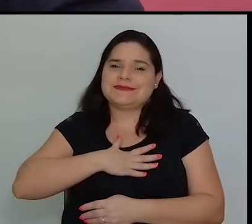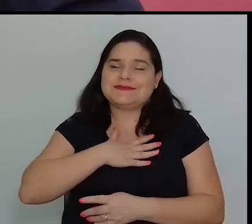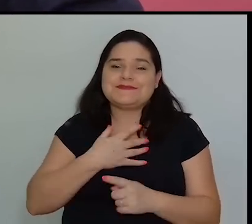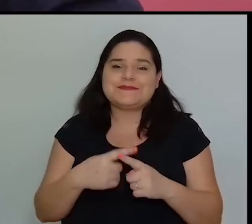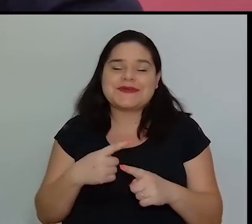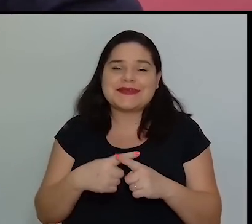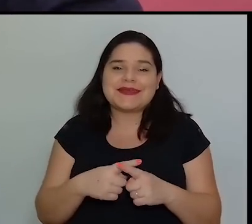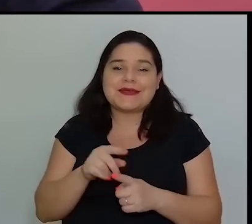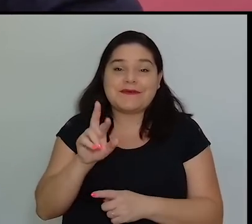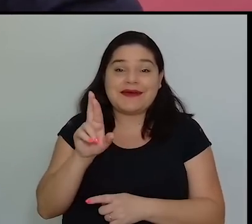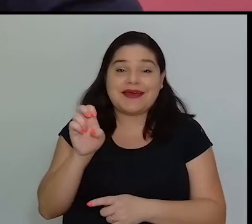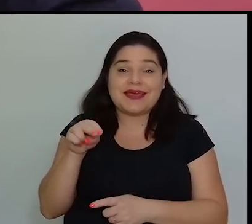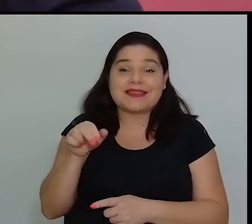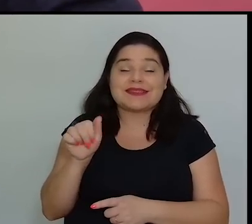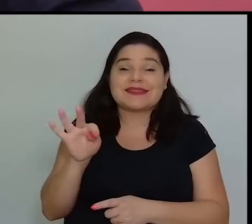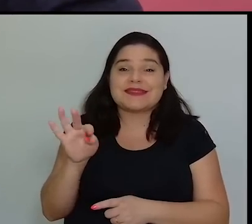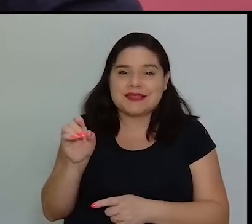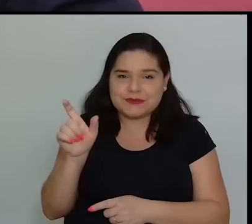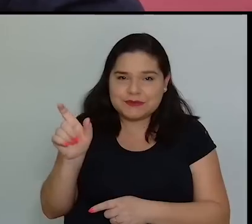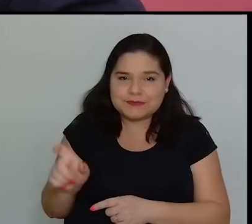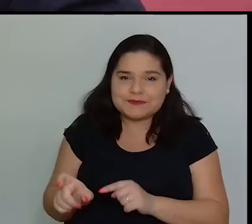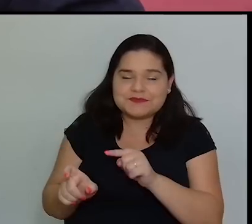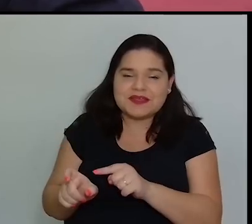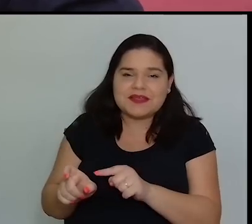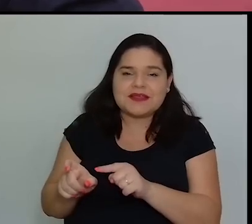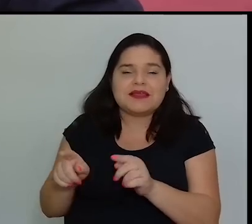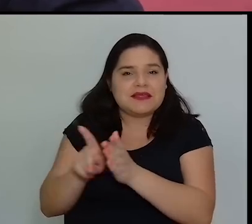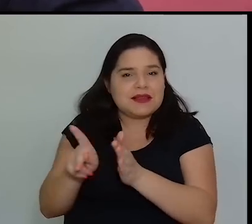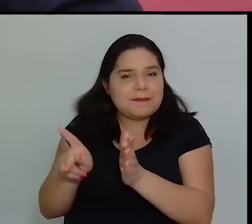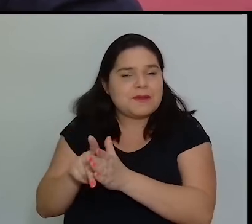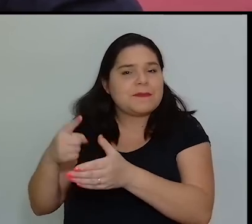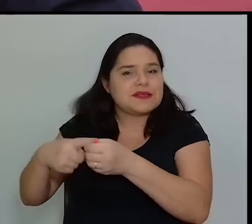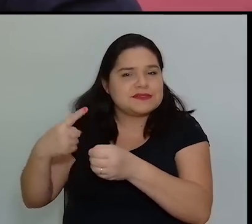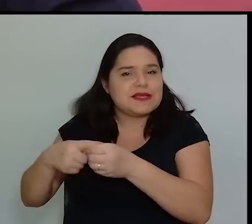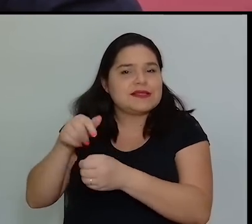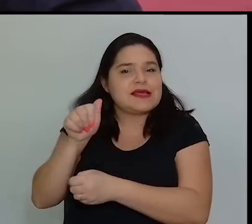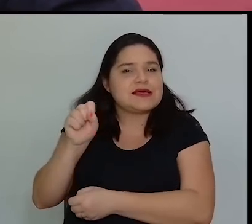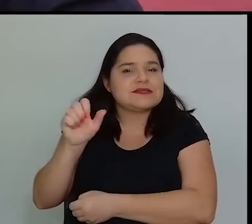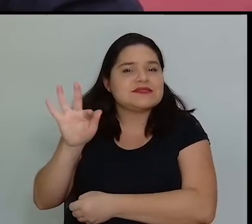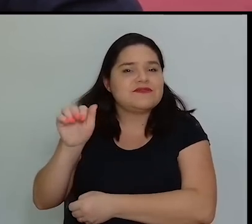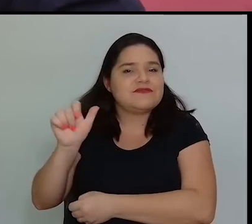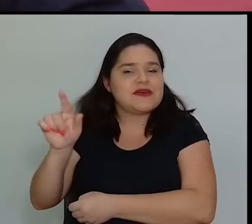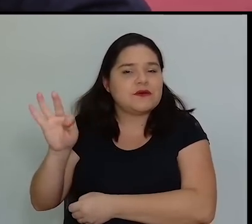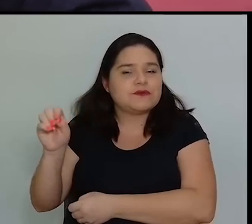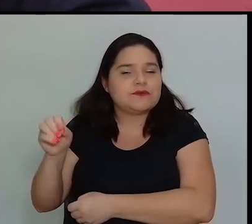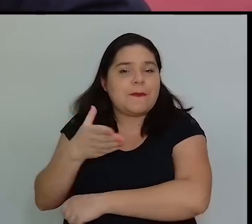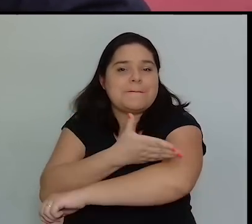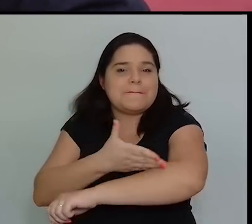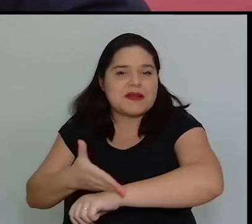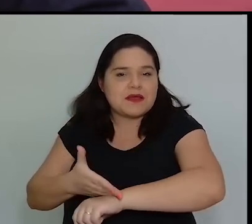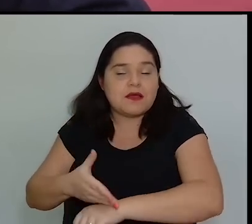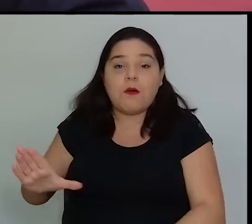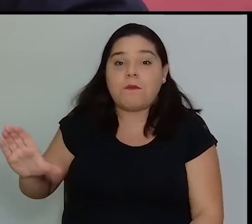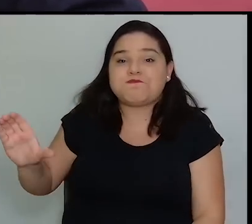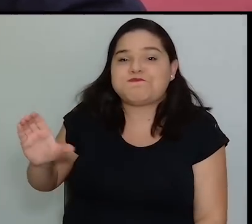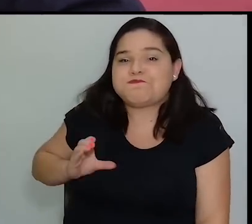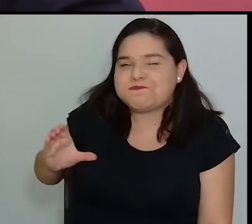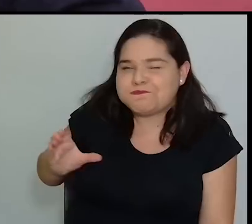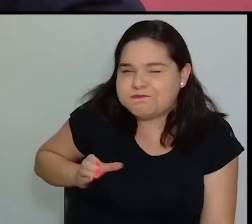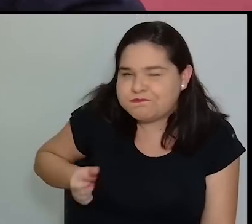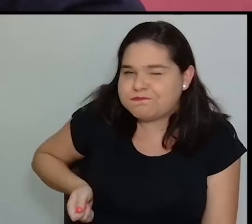o Renato ele é do asfalto ele é branco arqui milionário